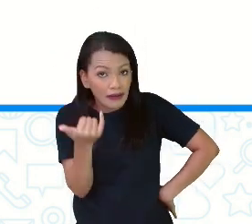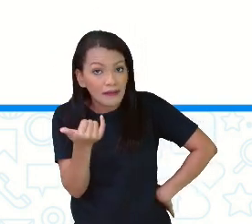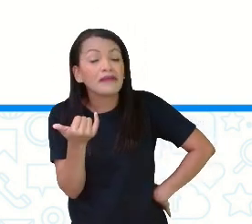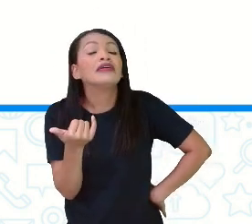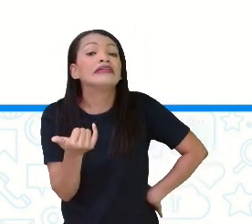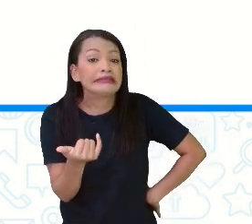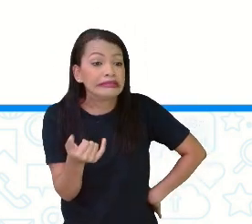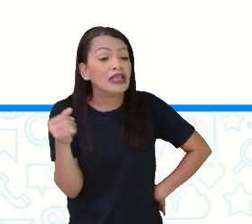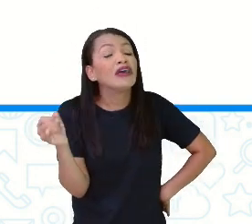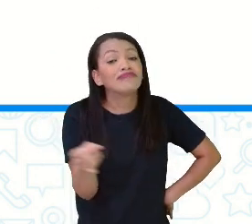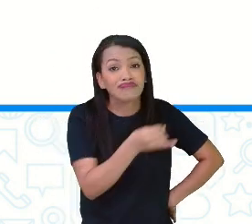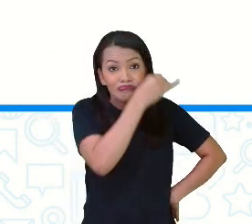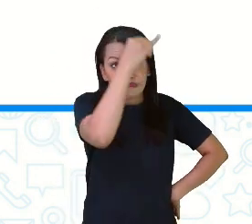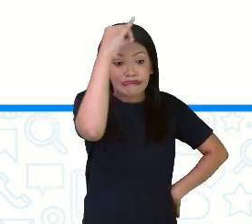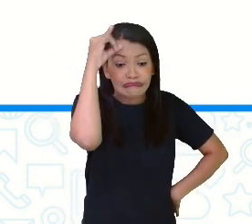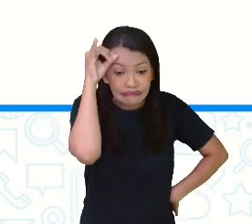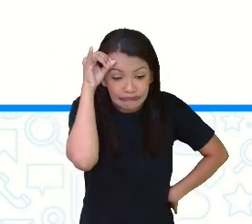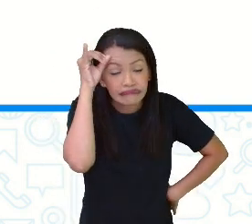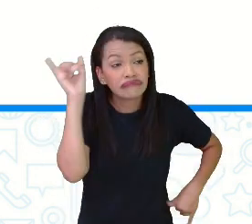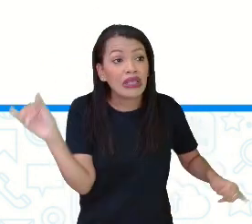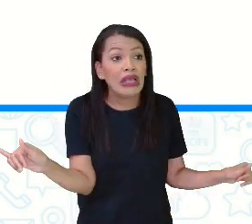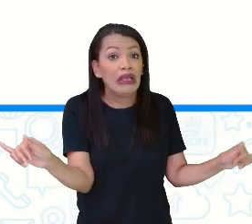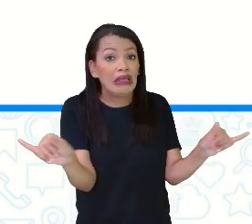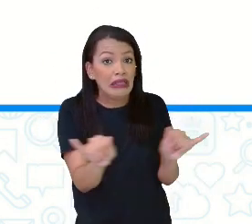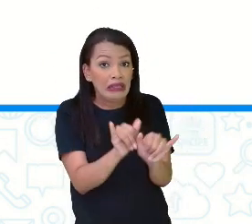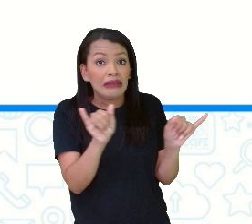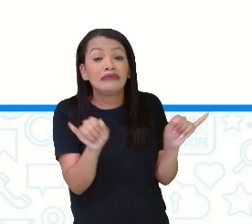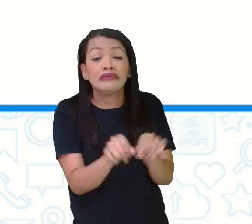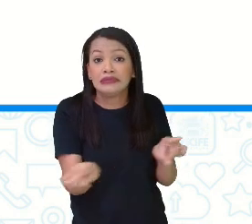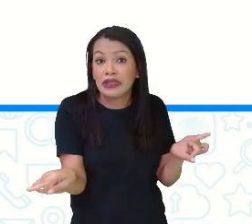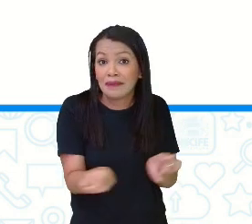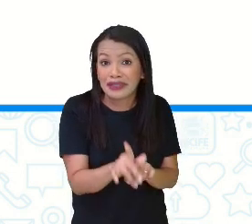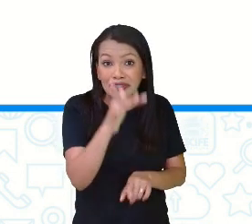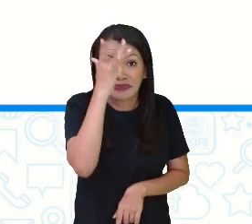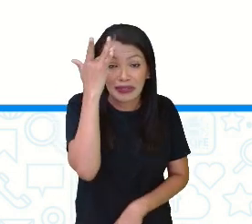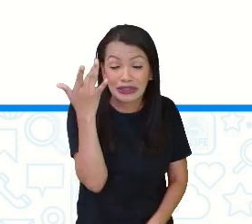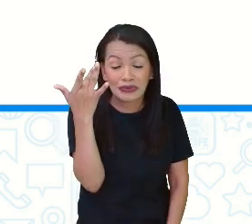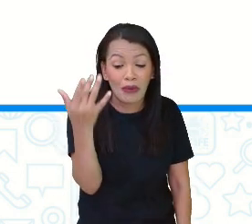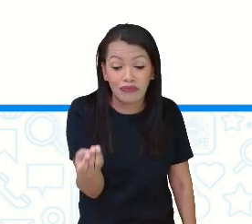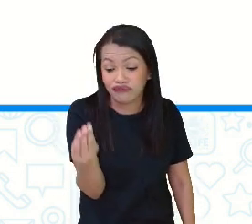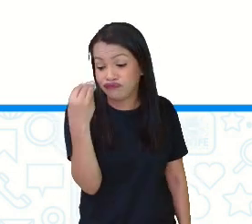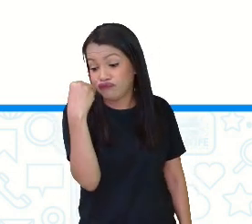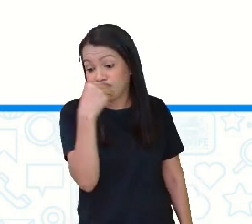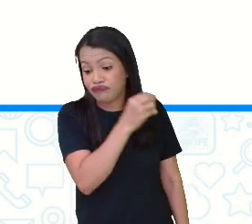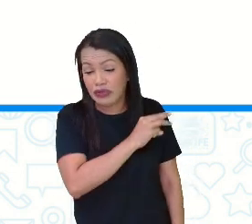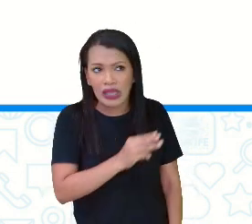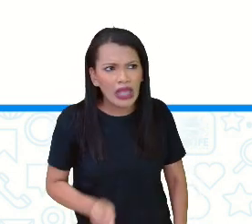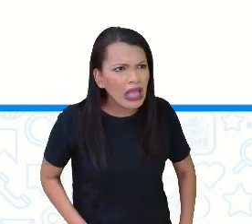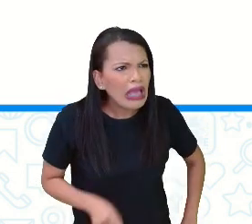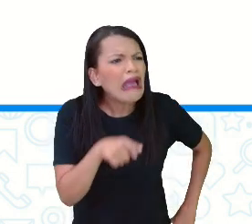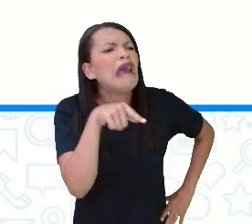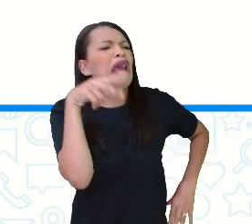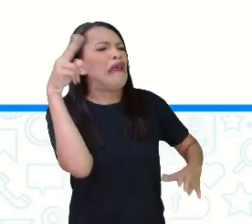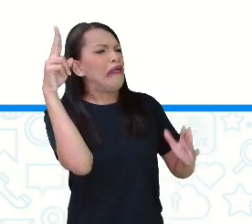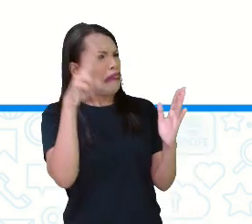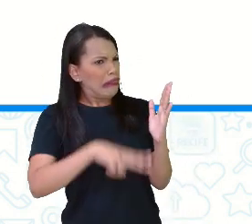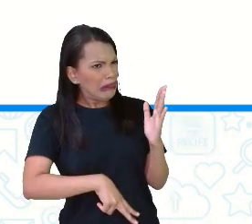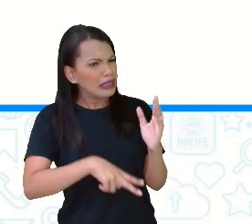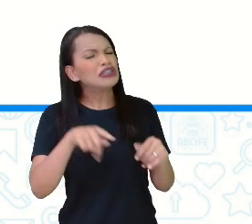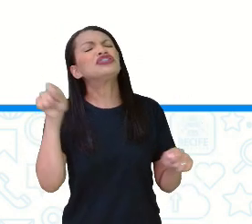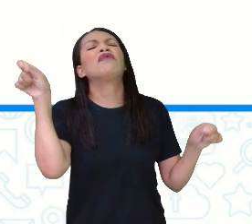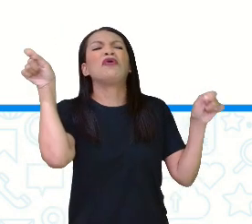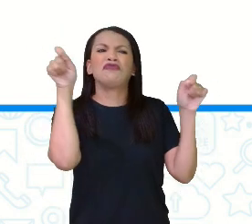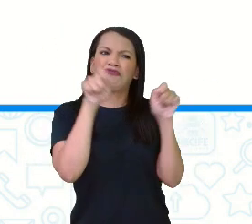ainda que o julgasse incapaz de exercer a função de ministro, imediatamente respondeu, é muito lindo, que